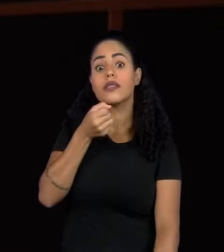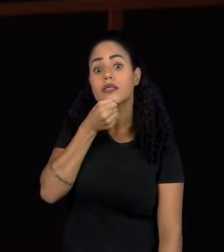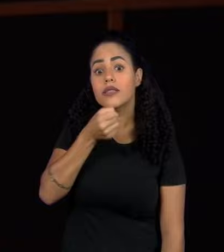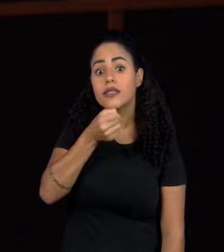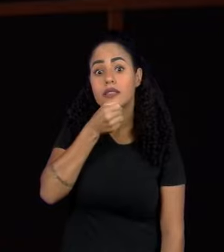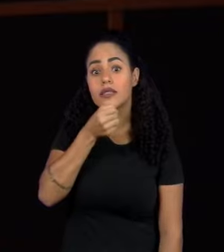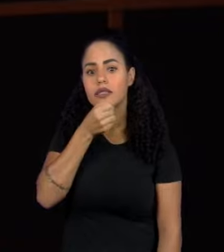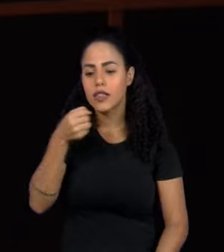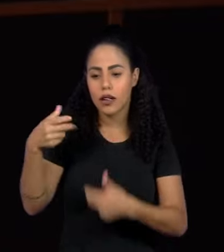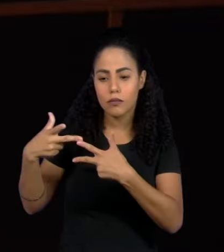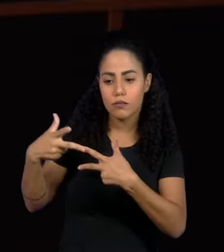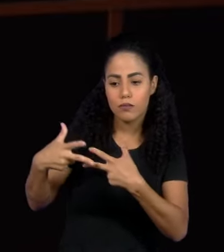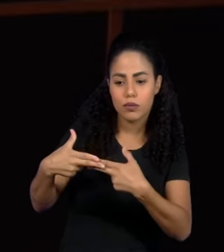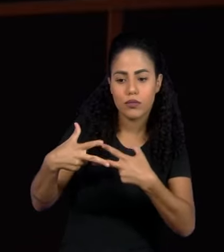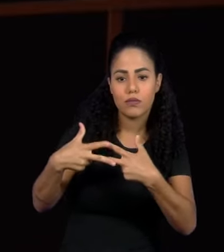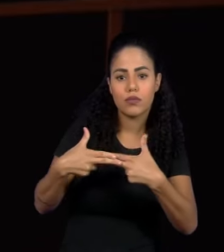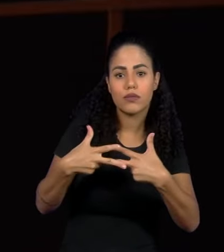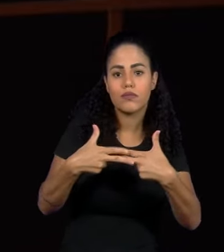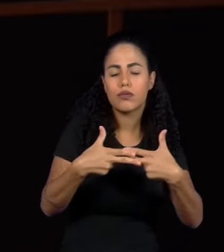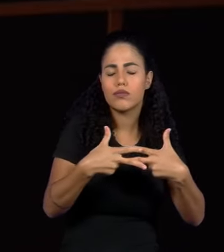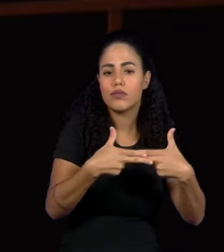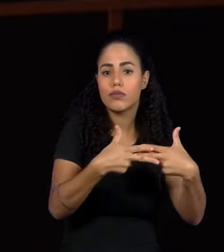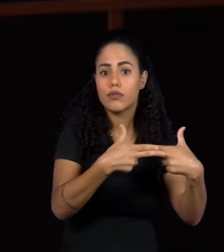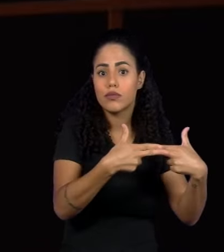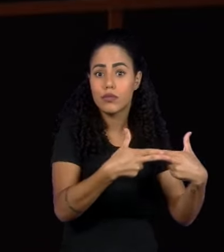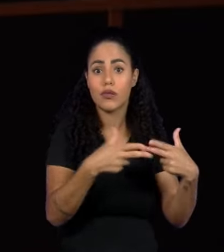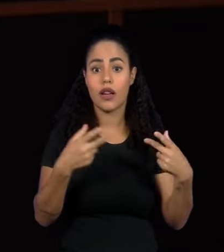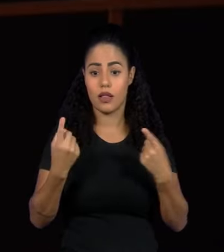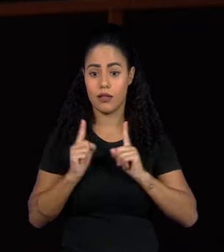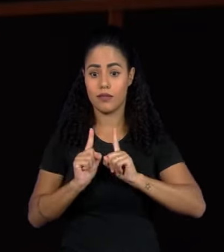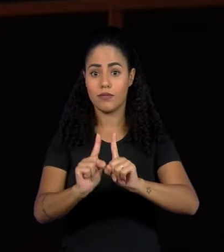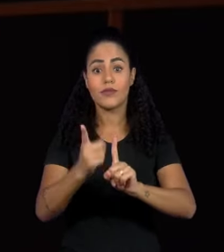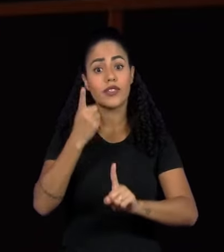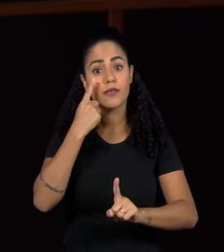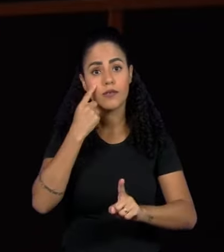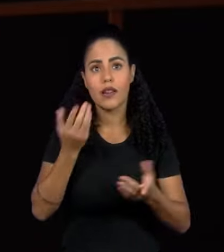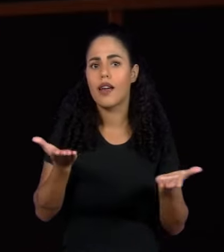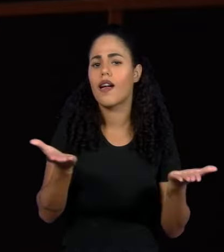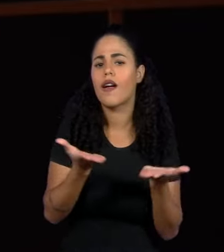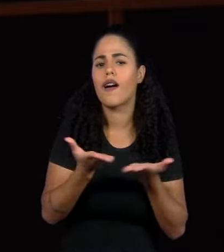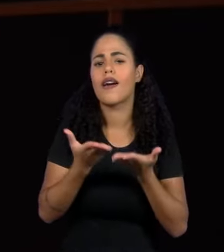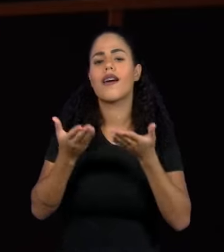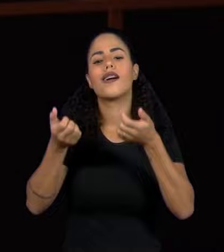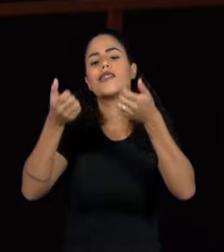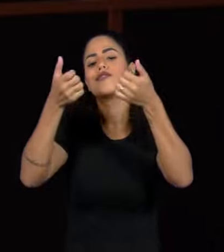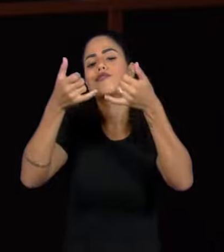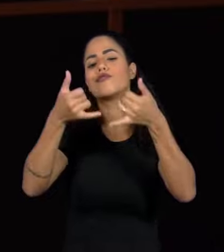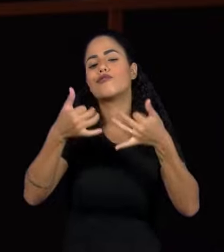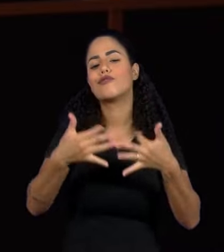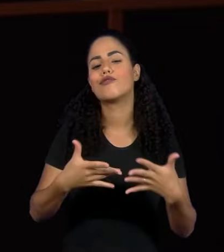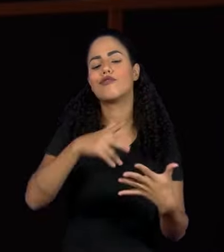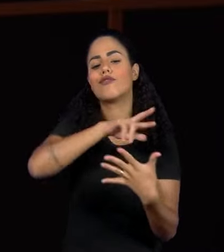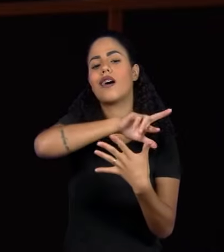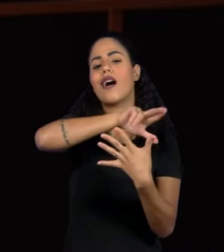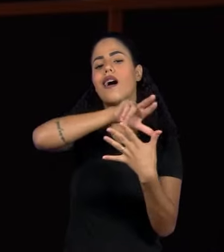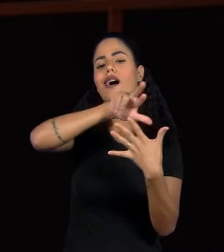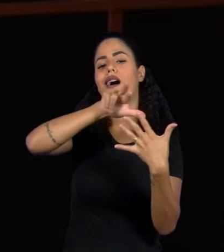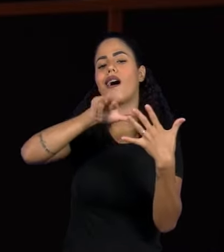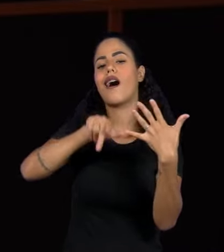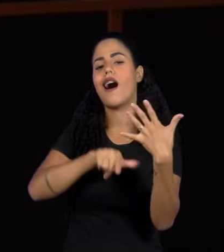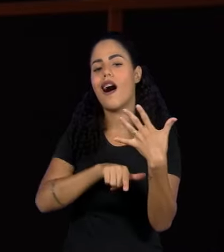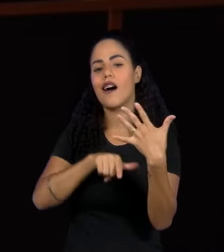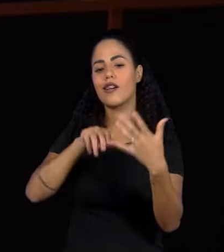partes que não foram ao ar, nas edições normais do Persona, que a gente vai ver agora, ele fala de Augusto Boal, do exílio dele em